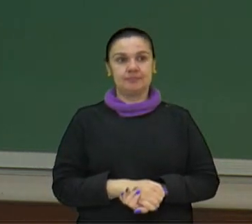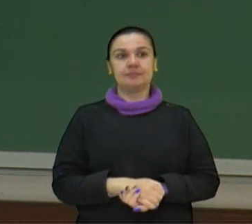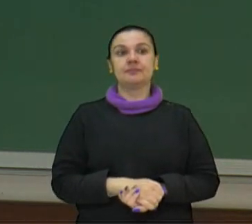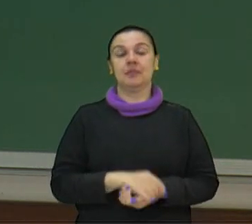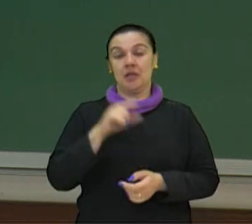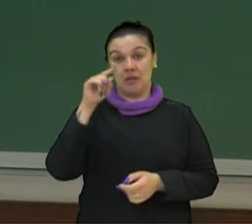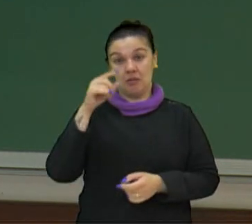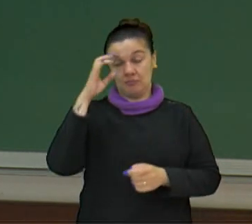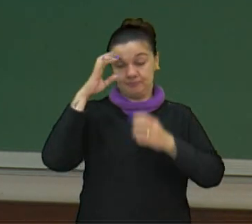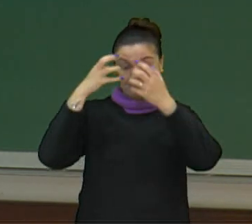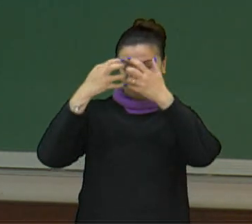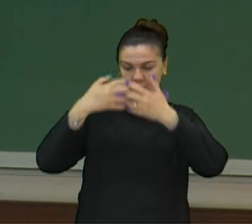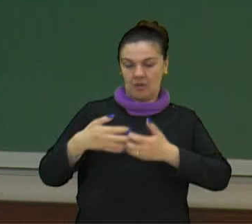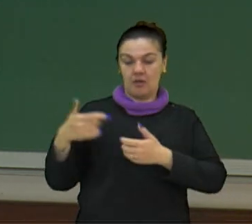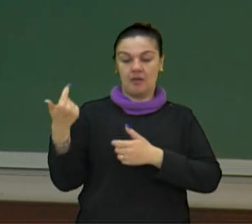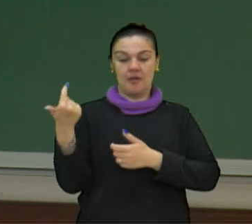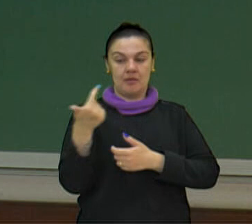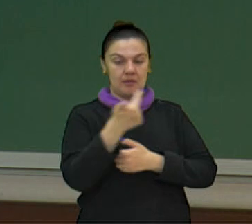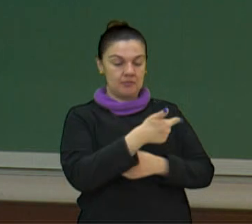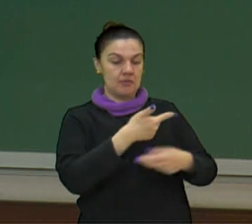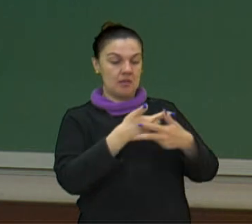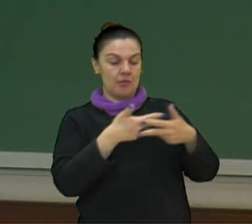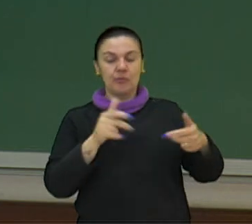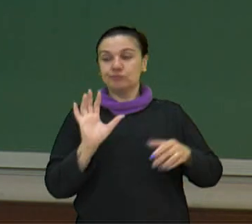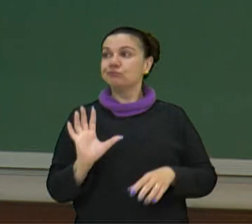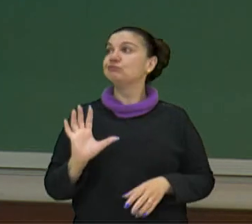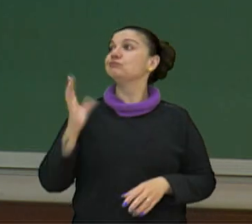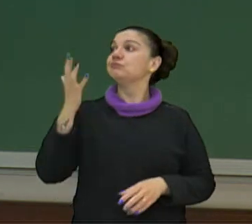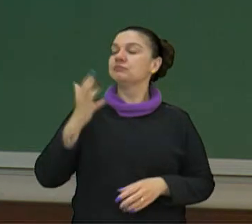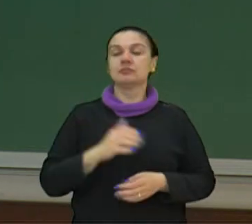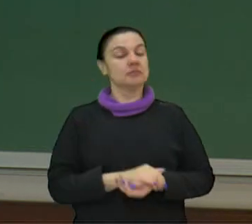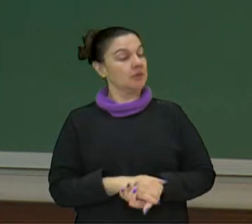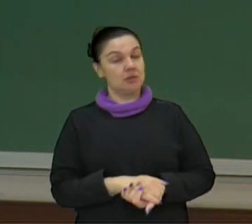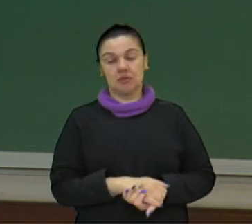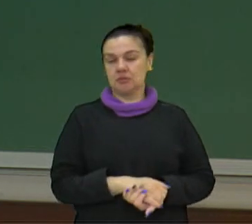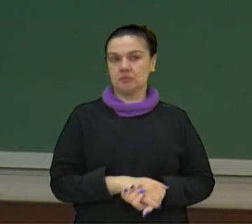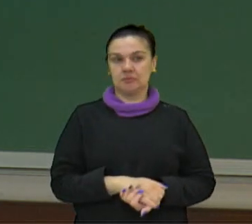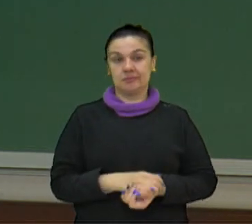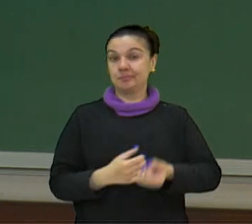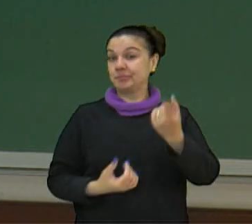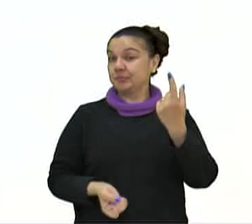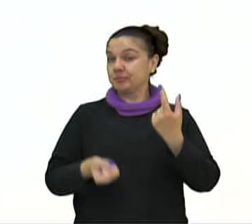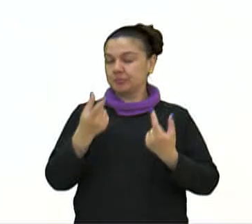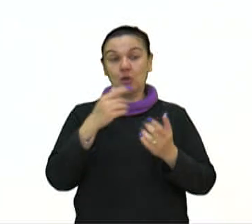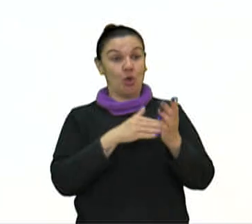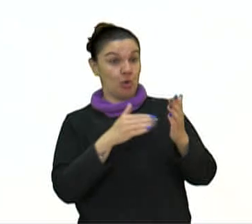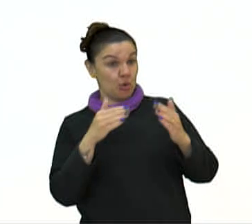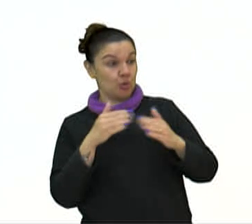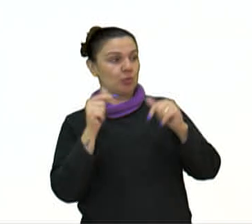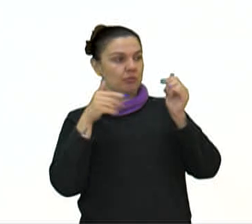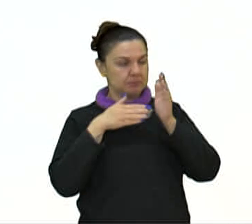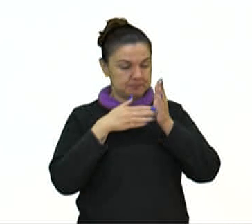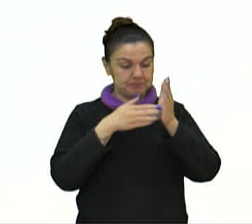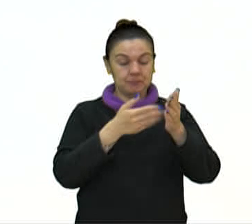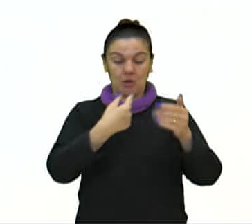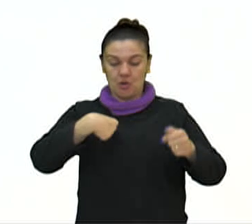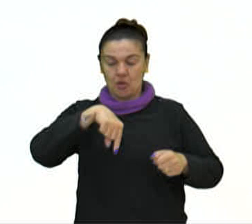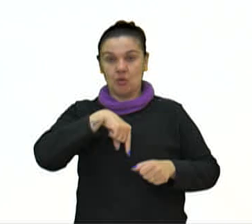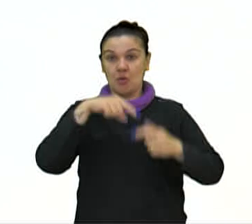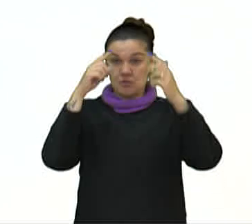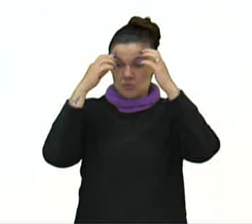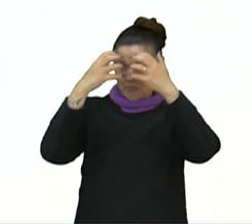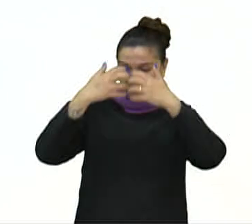Para a racionalidade, não existem coisas fortuitas. Tudo é determinado. Nossos pensamentos,